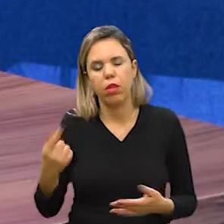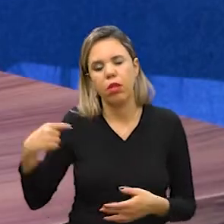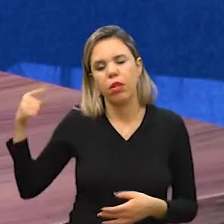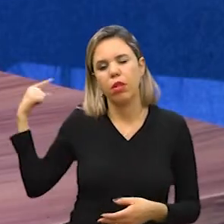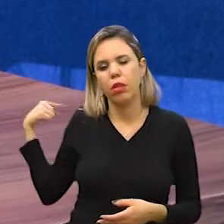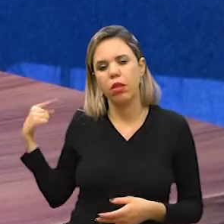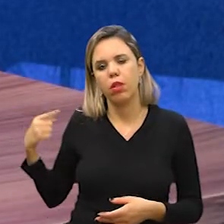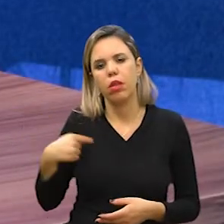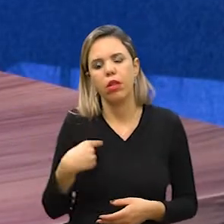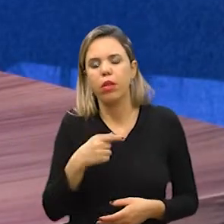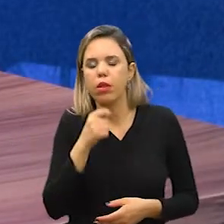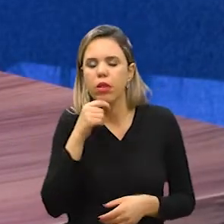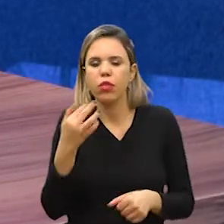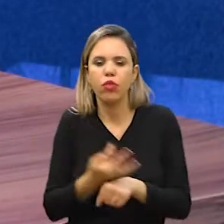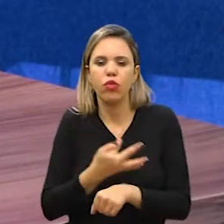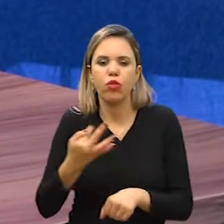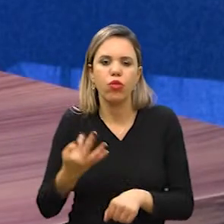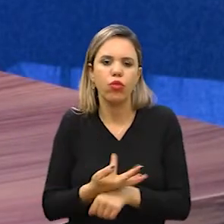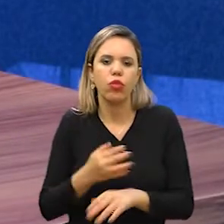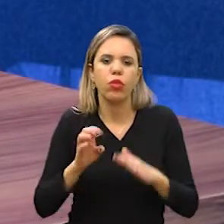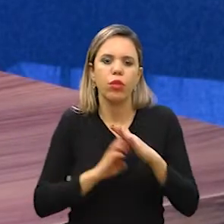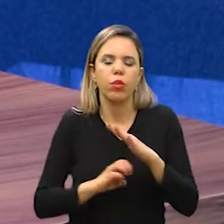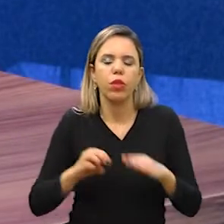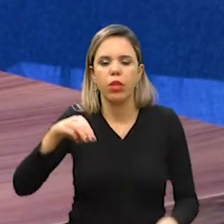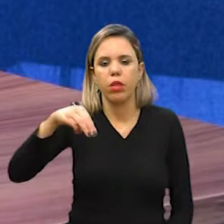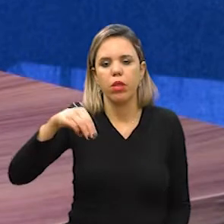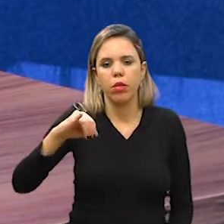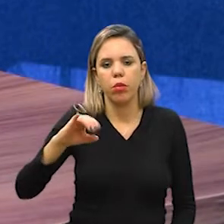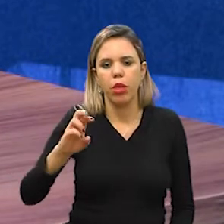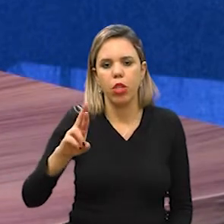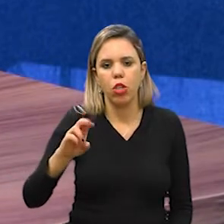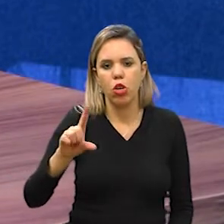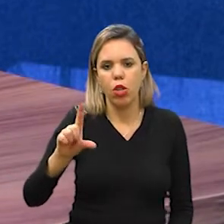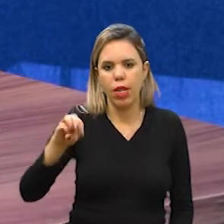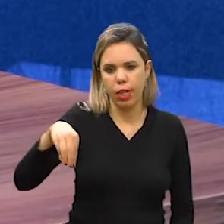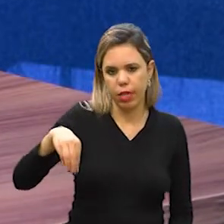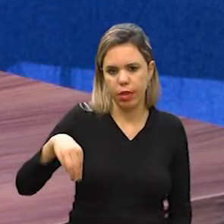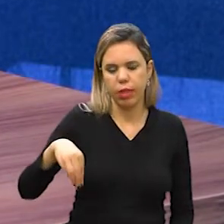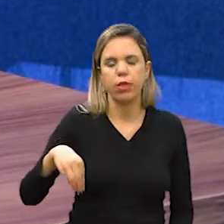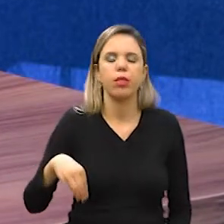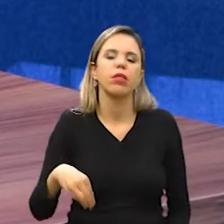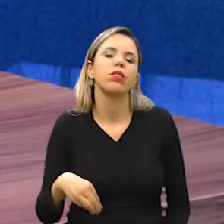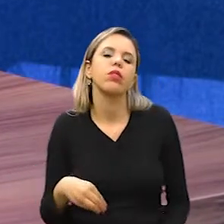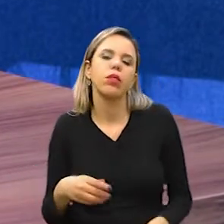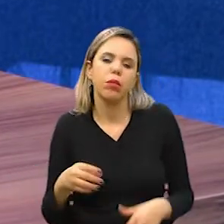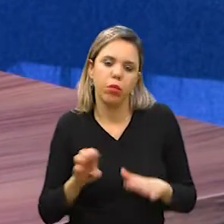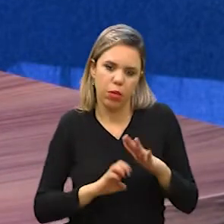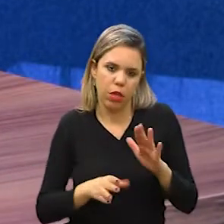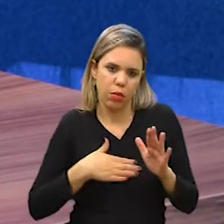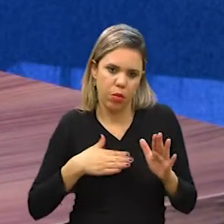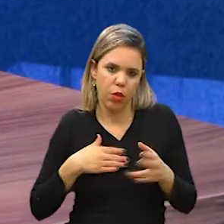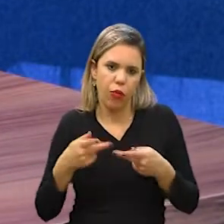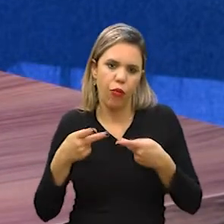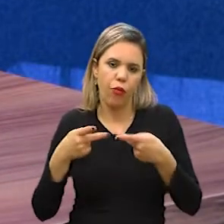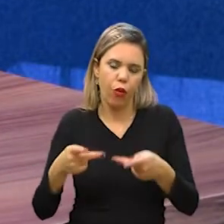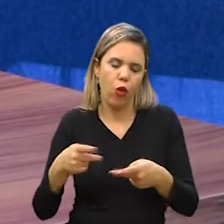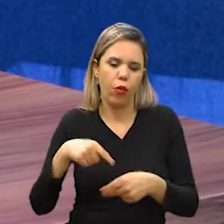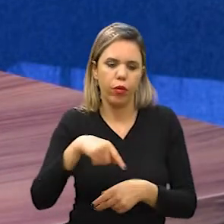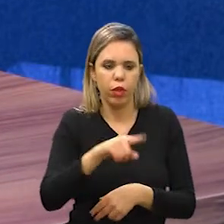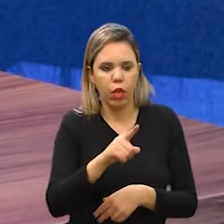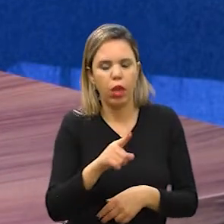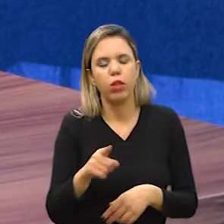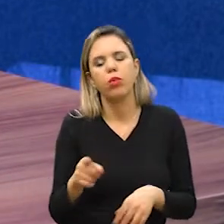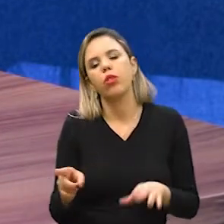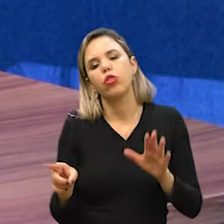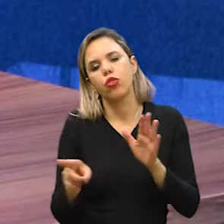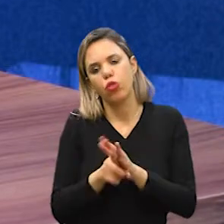E naquela época eu me agarrei na Microlins, com tudo, na minha franquia, e fui convidado para ser o Master Franqueado de